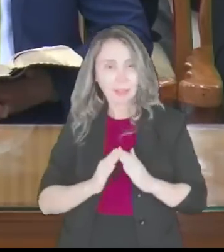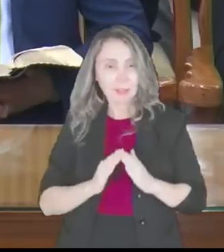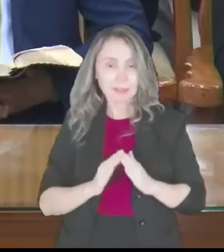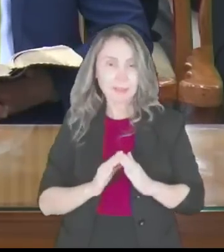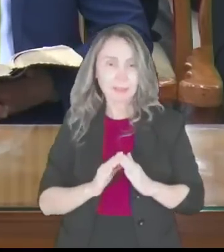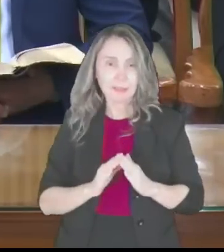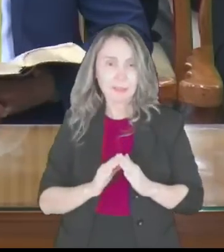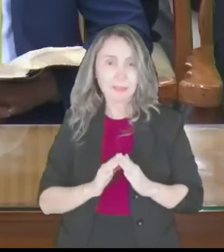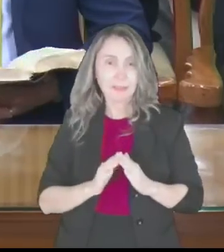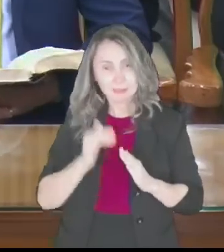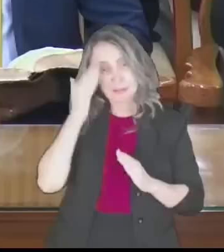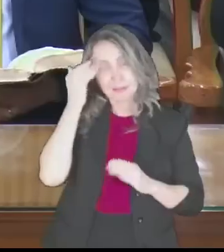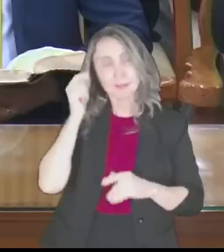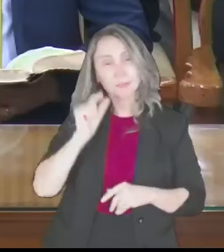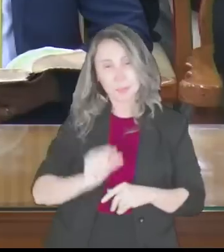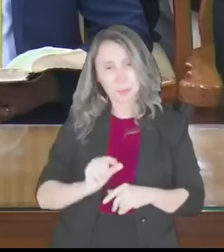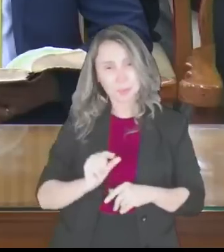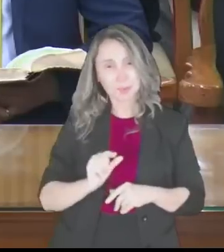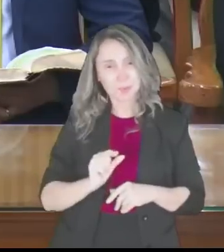Quem diz aleluia para Jesus?